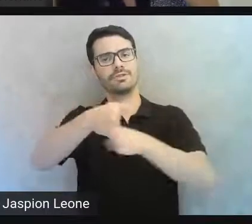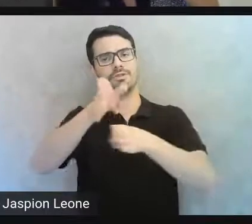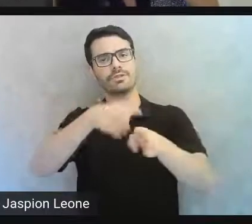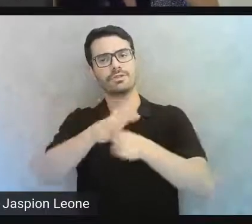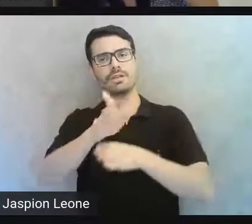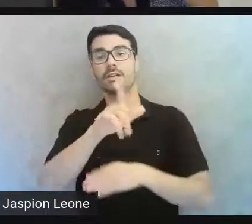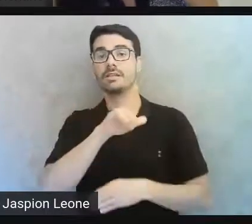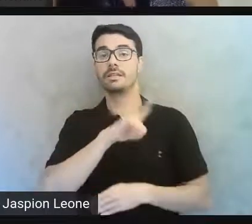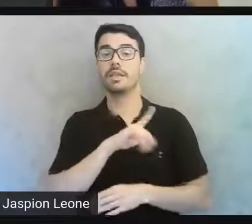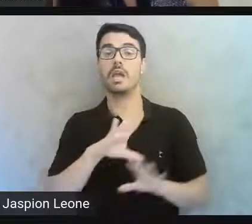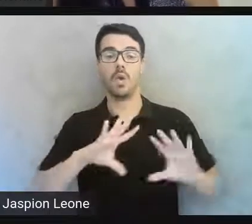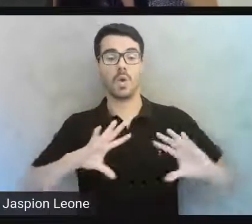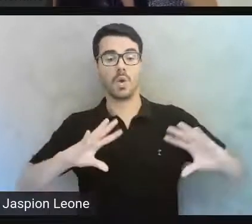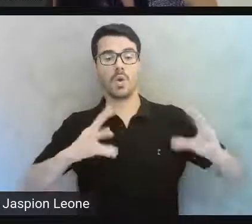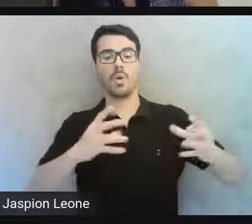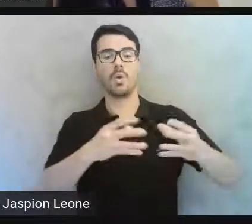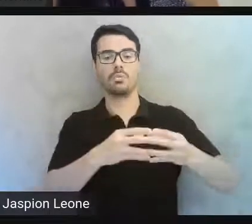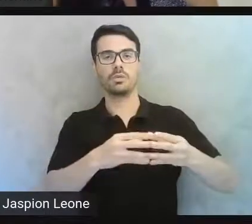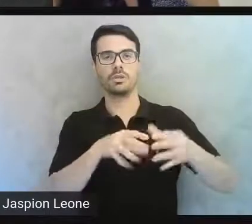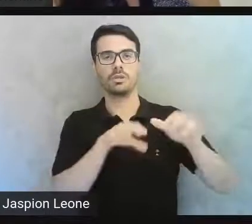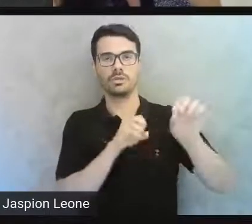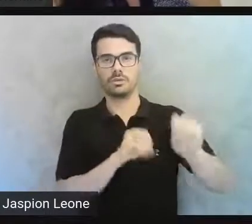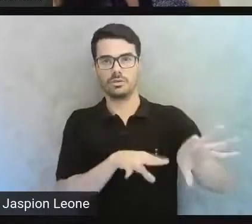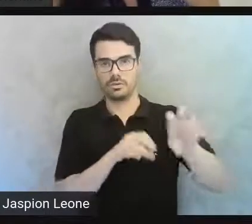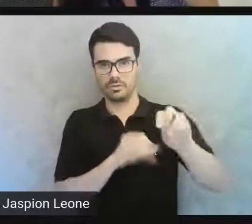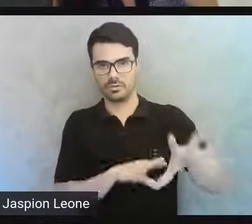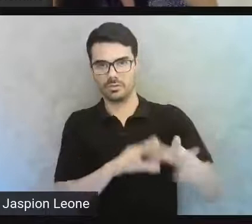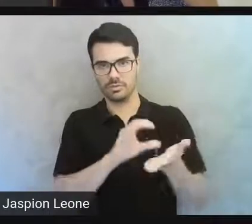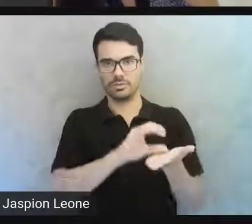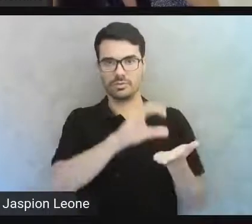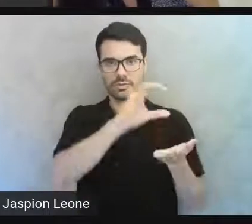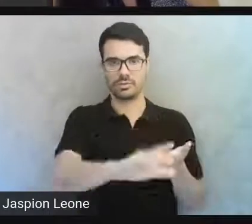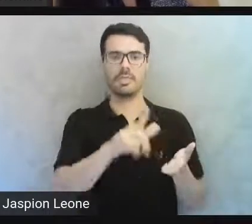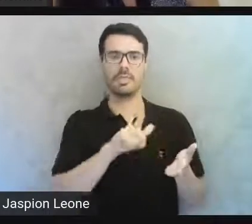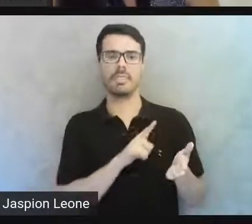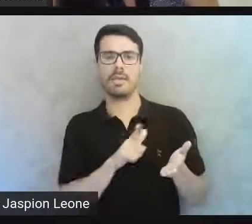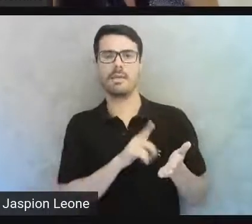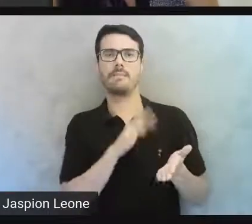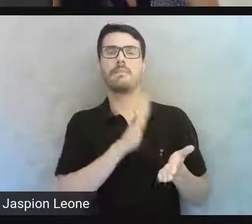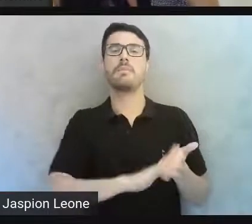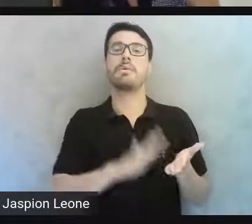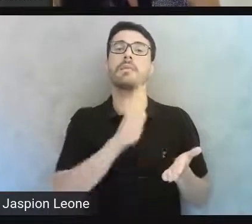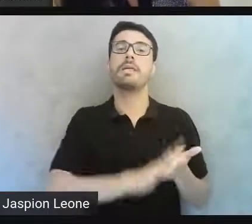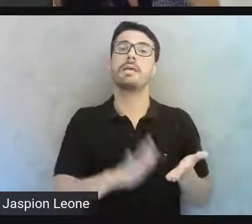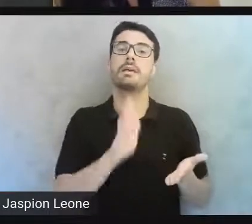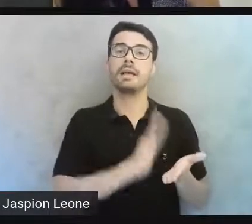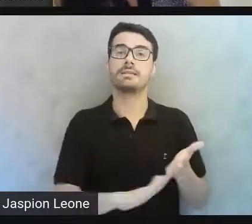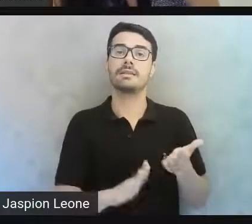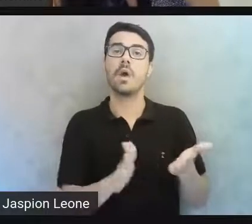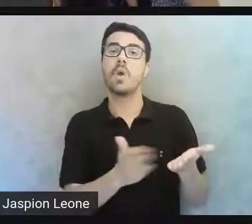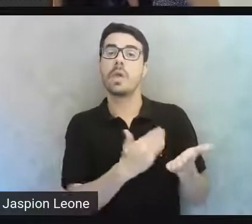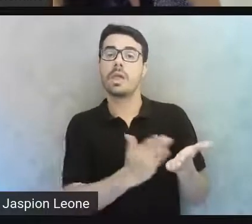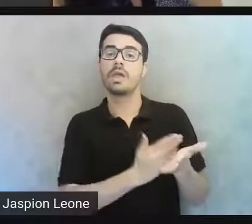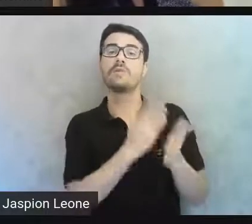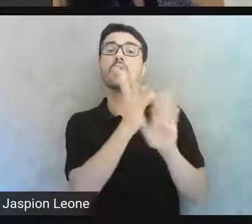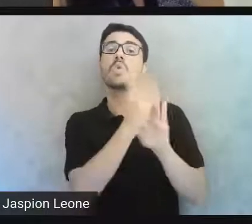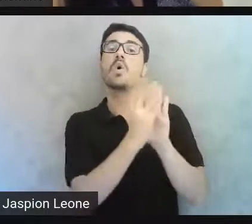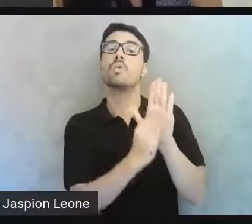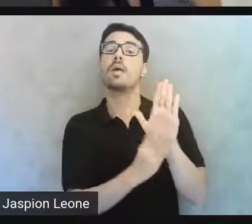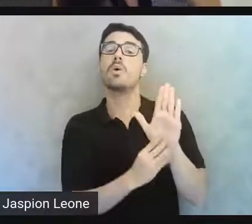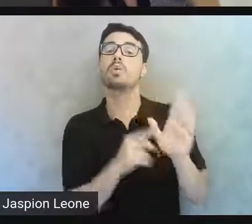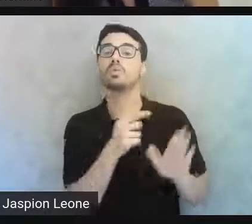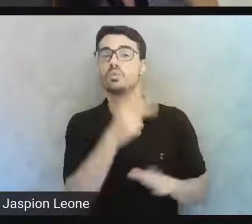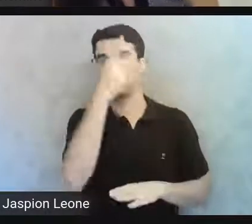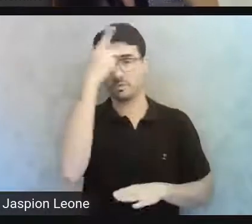da educação financeira, que tem muitos materiais, tem algumas publicações, tem um caminho bom ali, muito conteúdo já reunido,